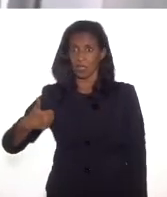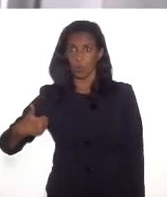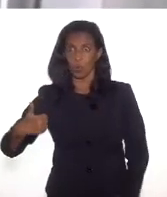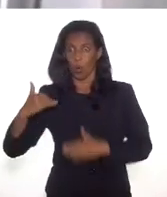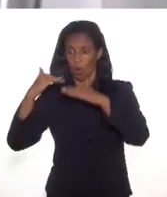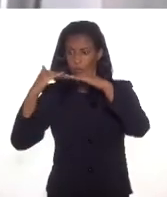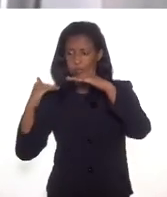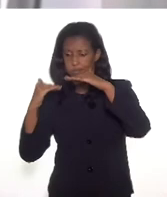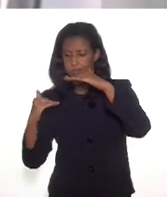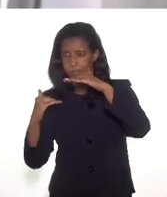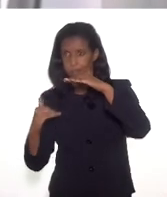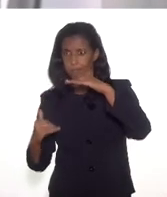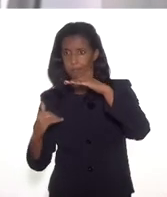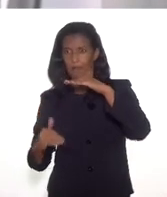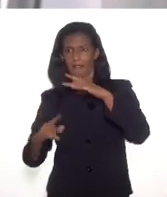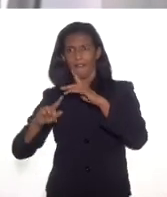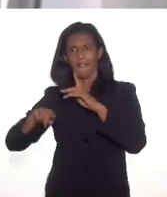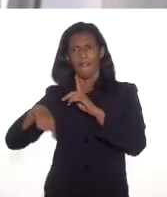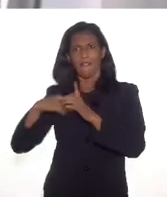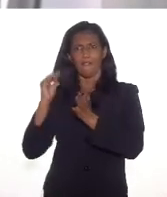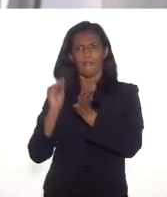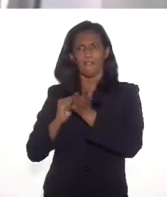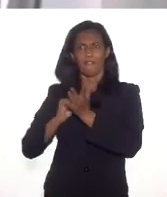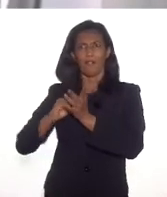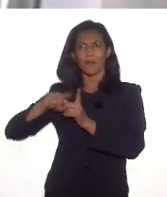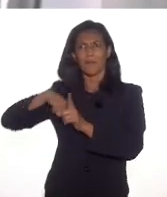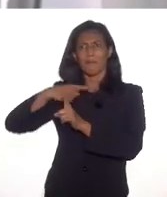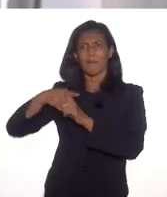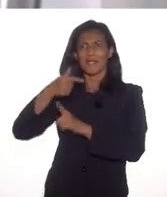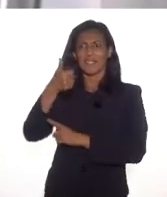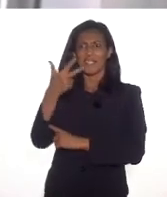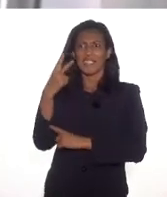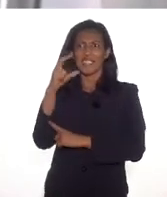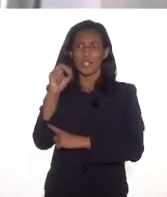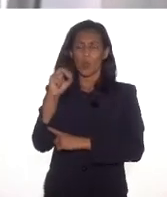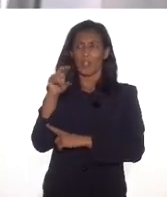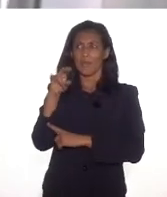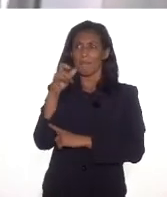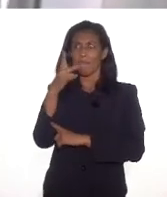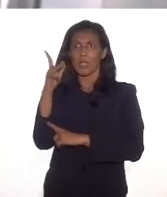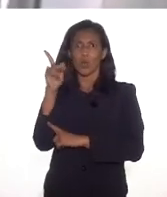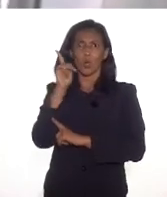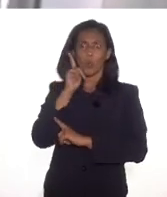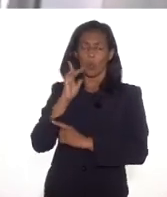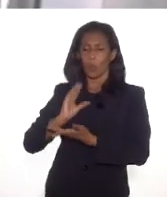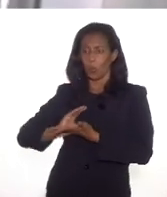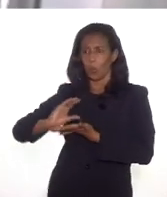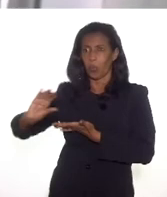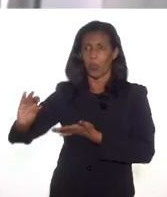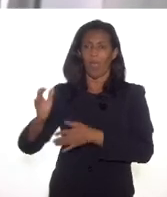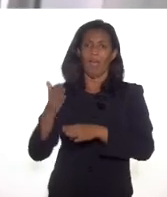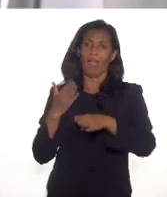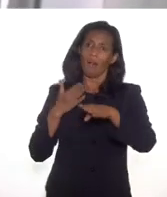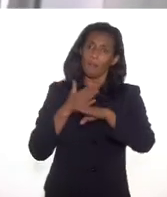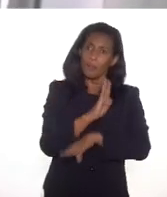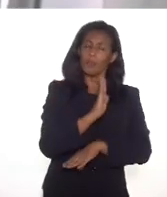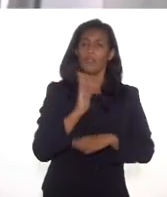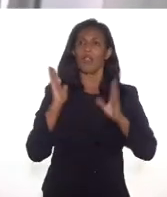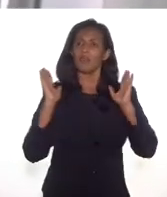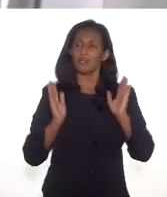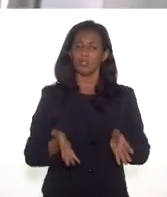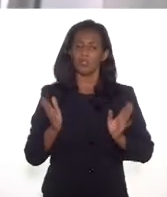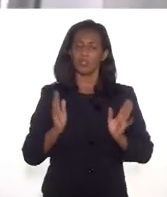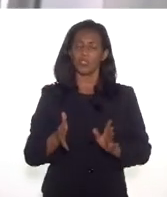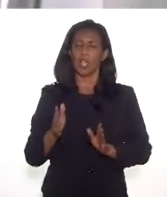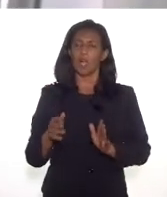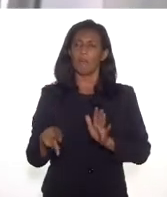ou seja, ainda faltam mais de 150 milhões para completar o orçamento original aprovado para a Universidade Federal